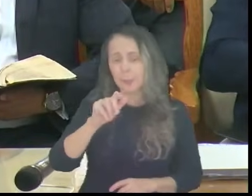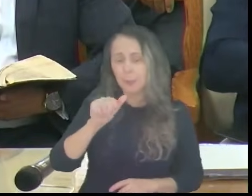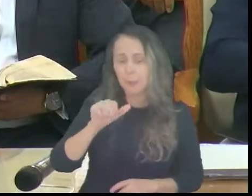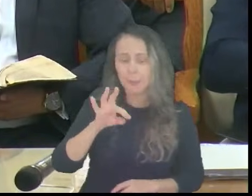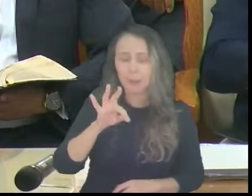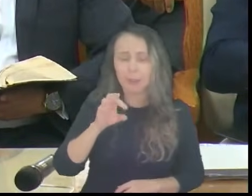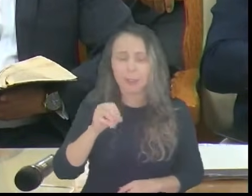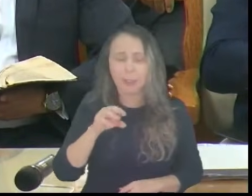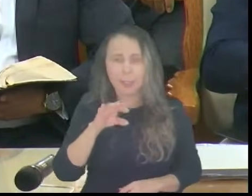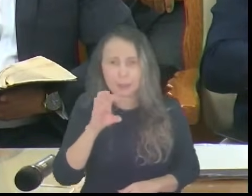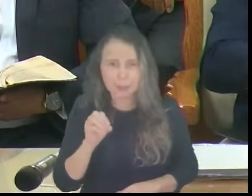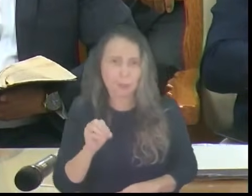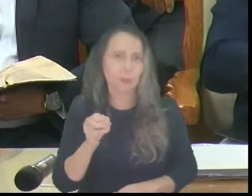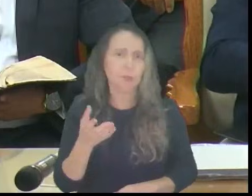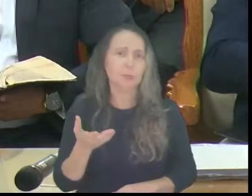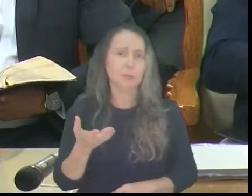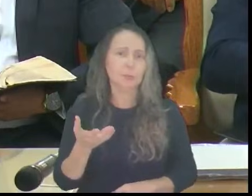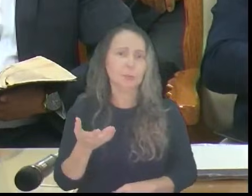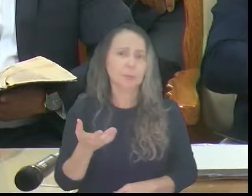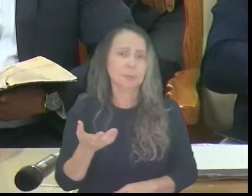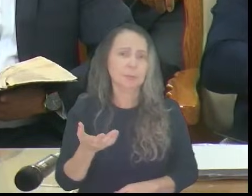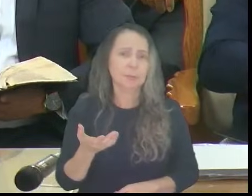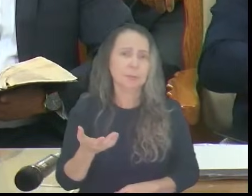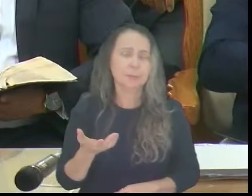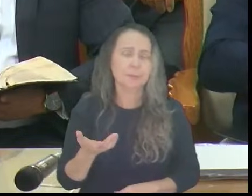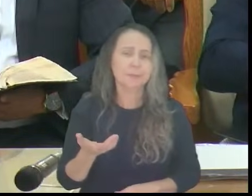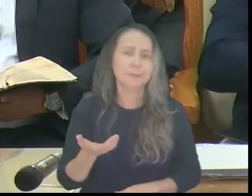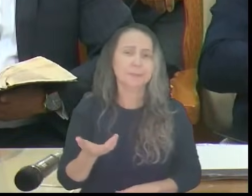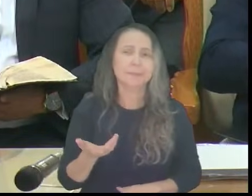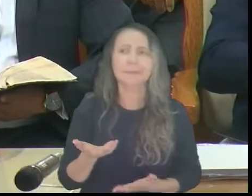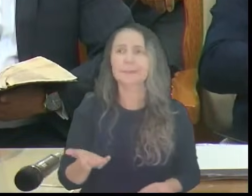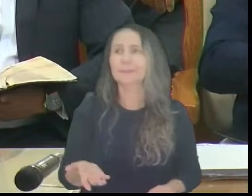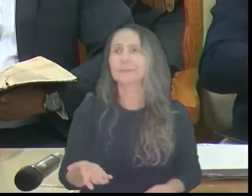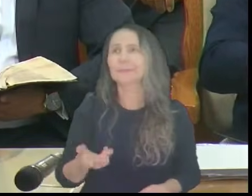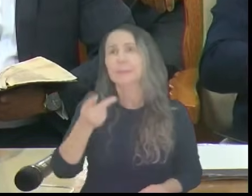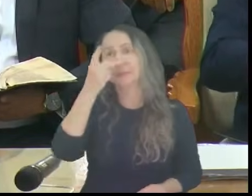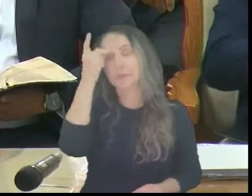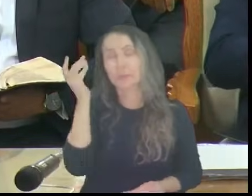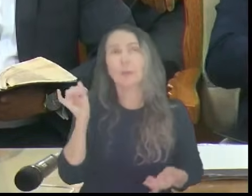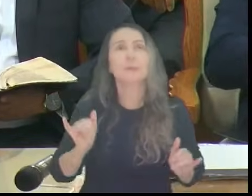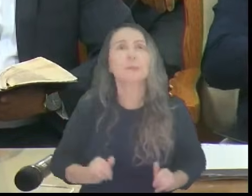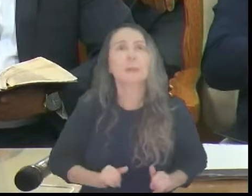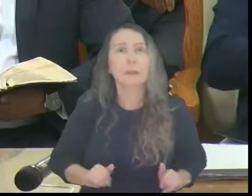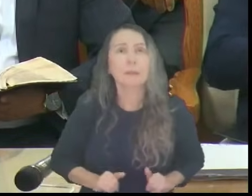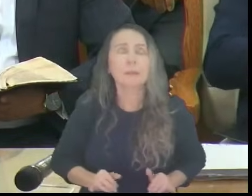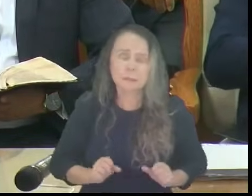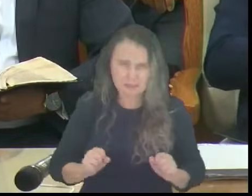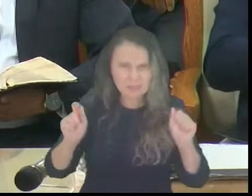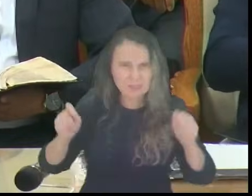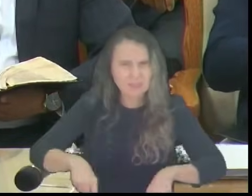Segundo a doutrina deles, né? Que não existe purgatório. Já estão sofrendo. Mas quem está sofrendo pode acudir ninguém?